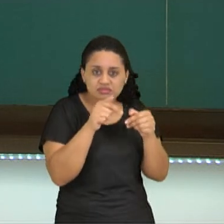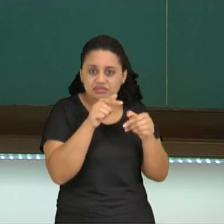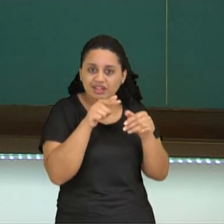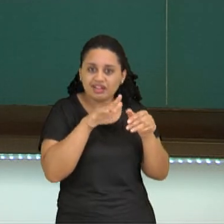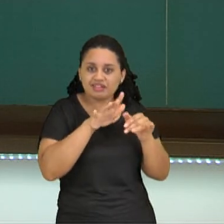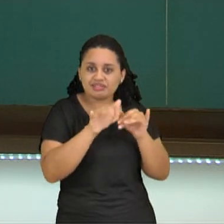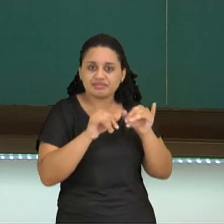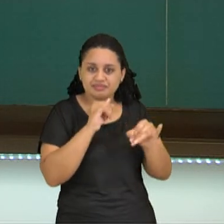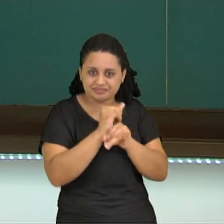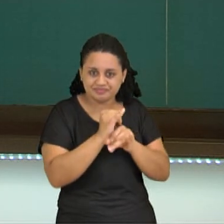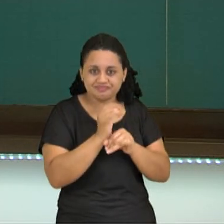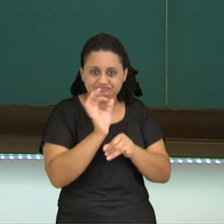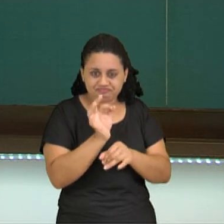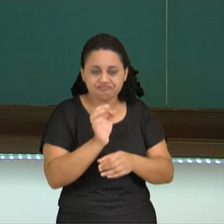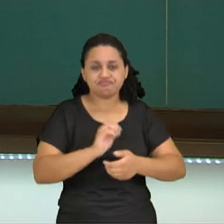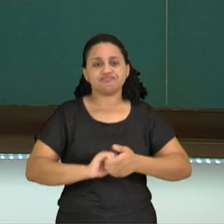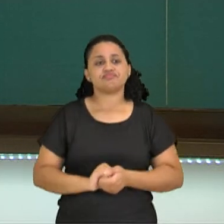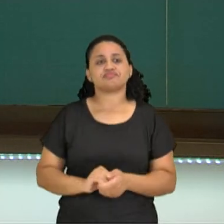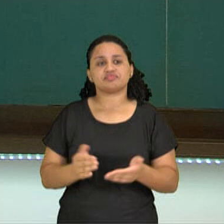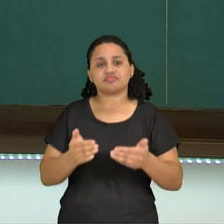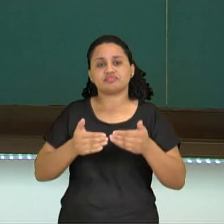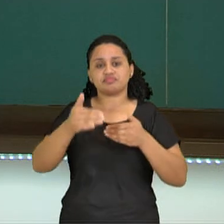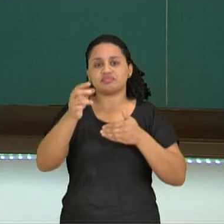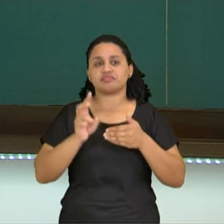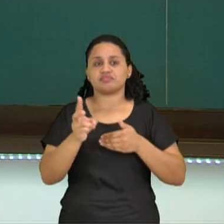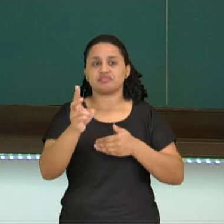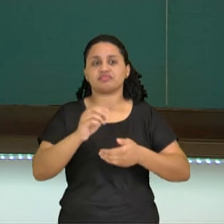virtual. Ok? Vamos adiante?